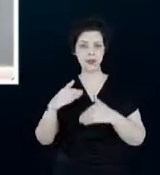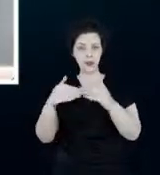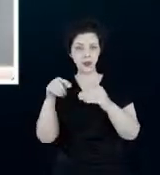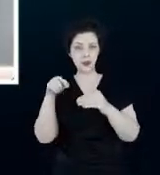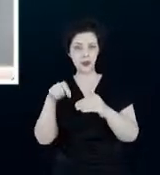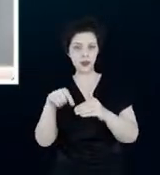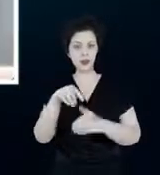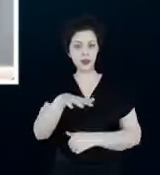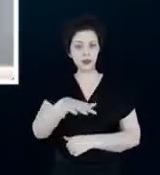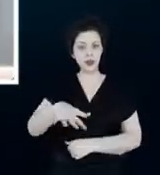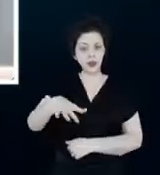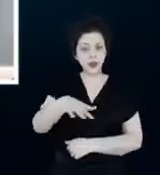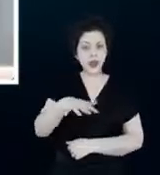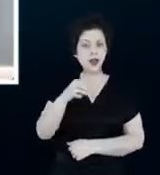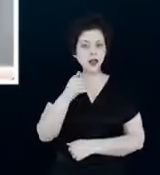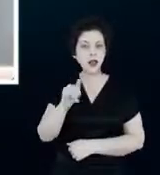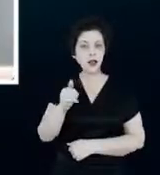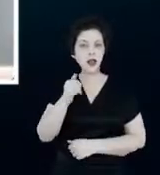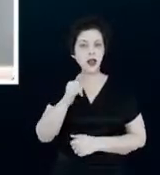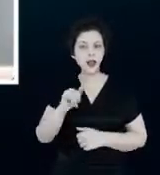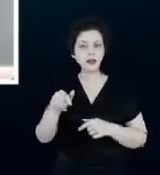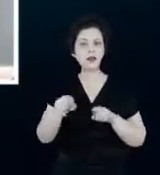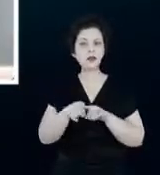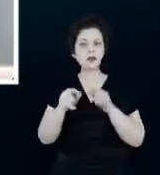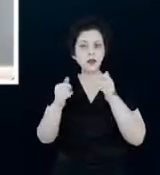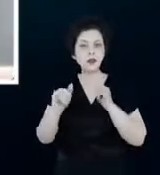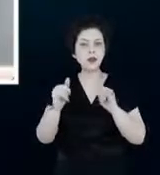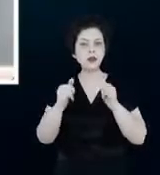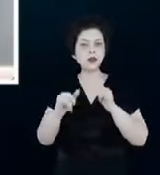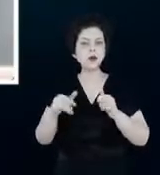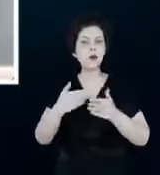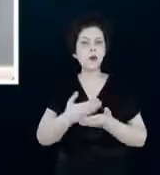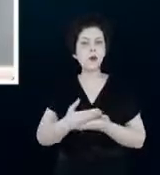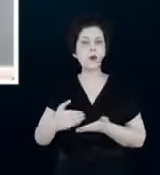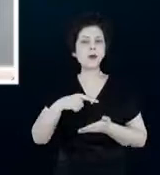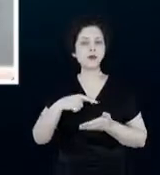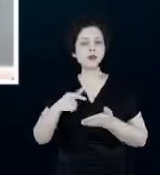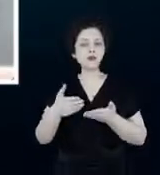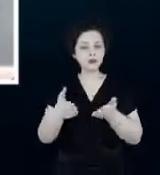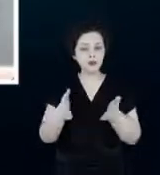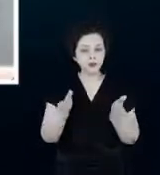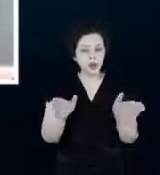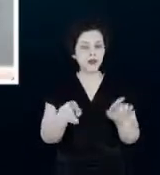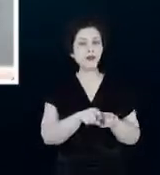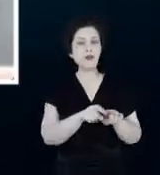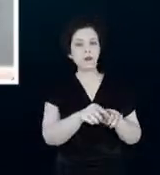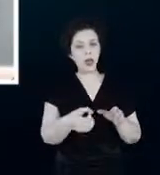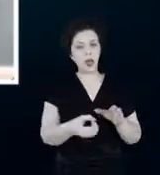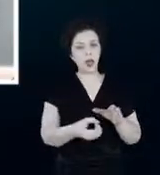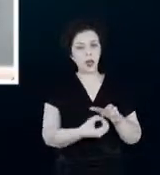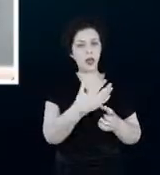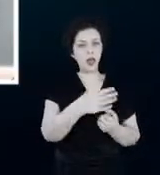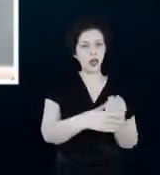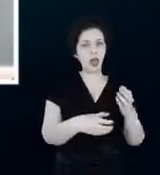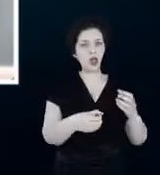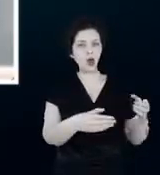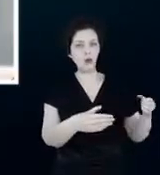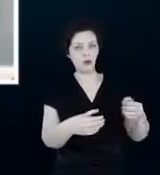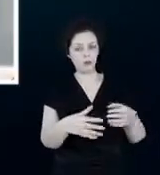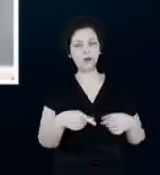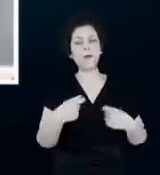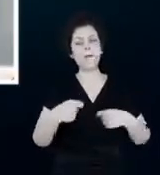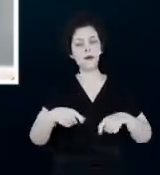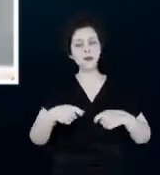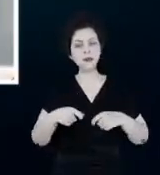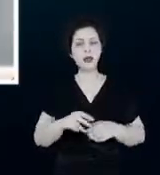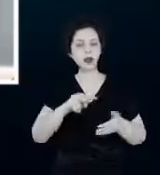no setor elétrico também passe a contemplar mais a questão da inovação. Então, nós lemos